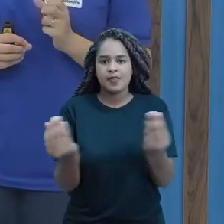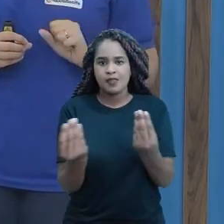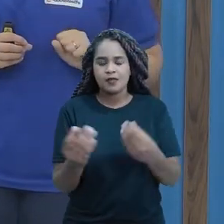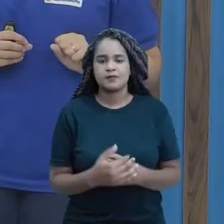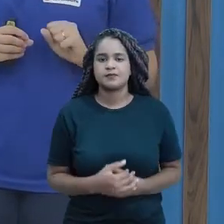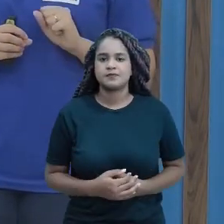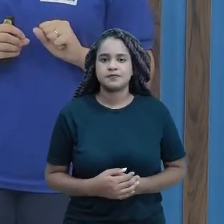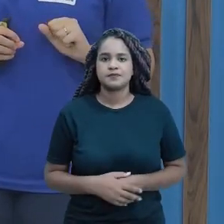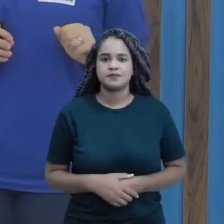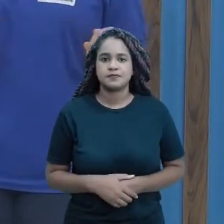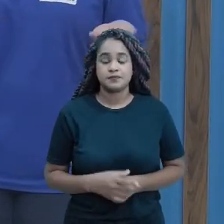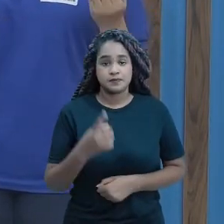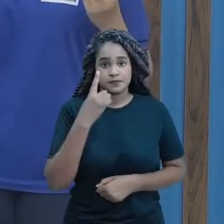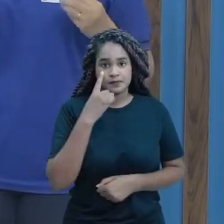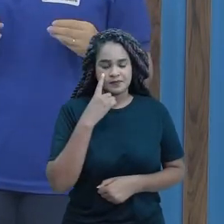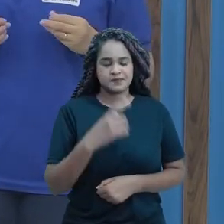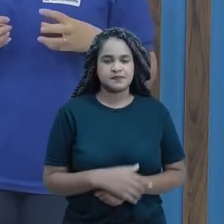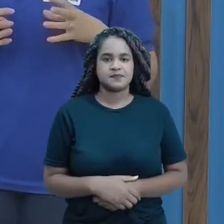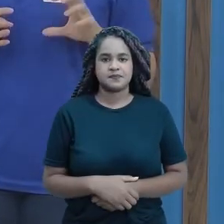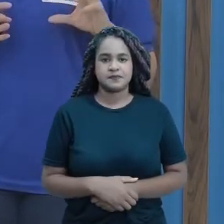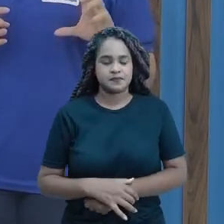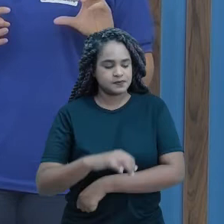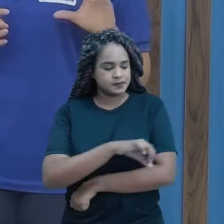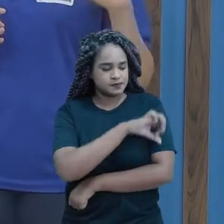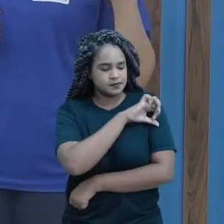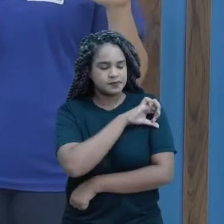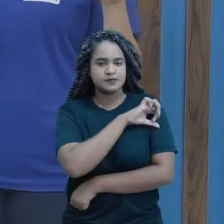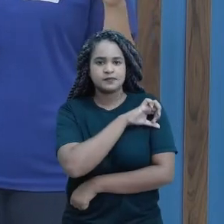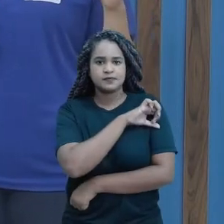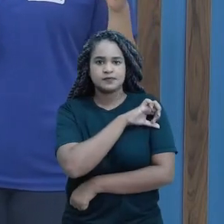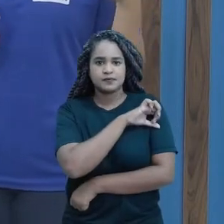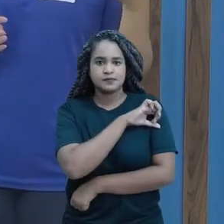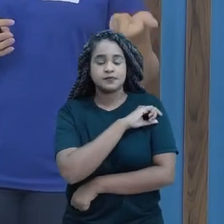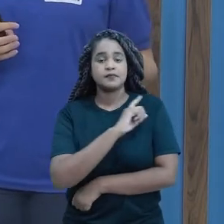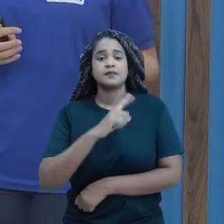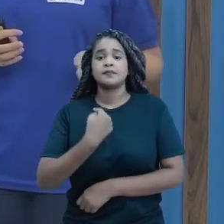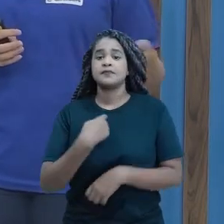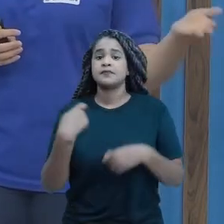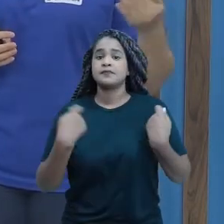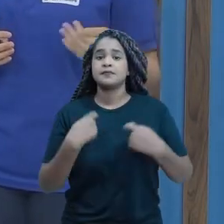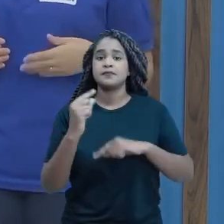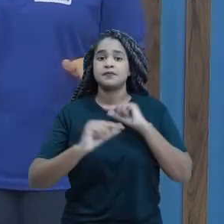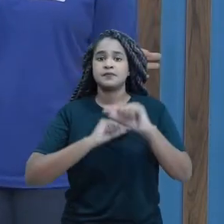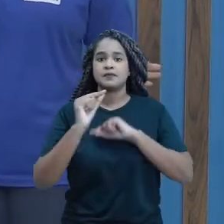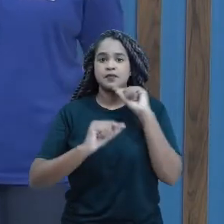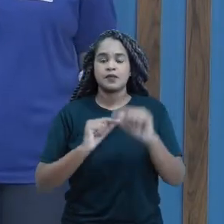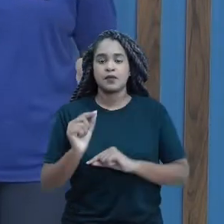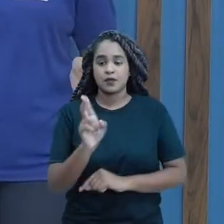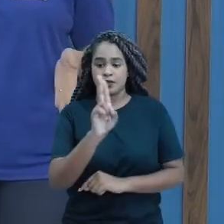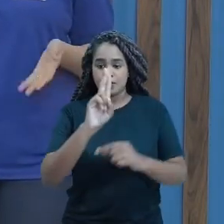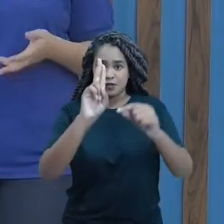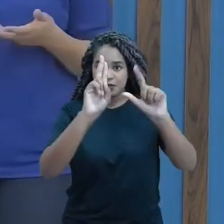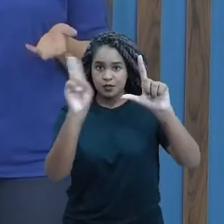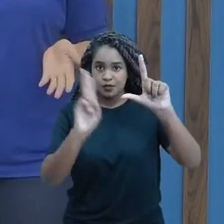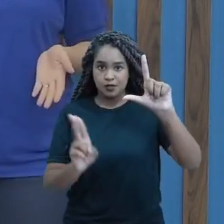quando a gente chega no 9º ano, uma das ideias é que a gente consiga fixar isso pelo nome, porque muitas vezes o desenho nem vem na questão,